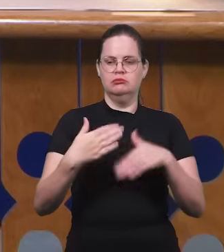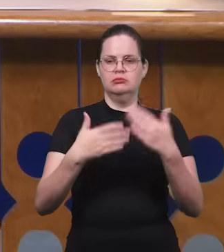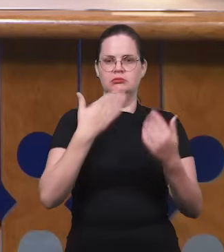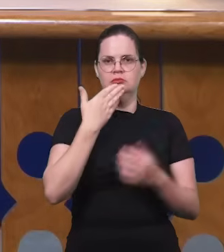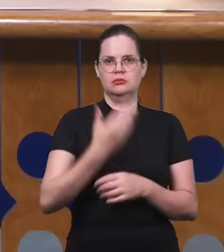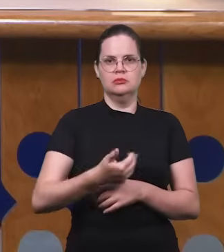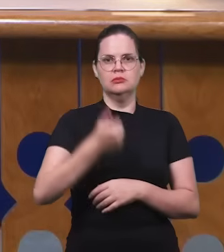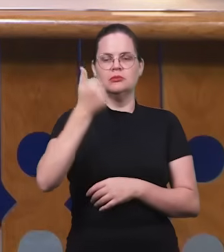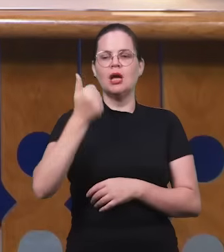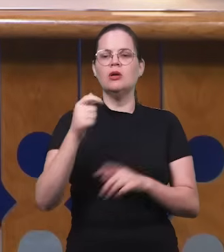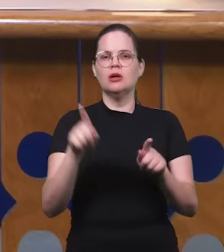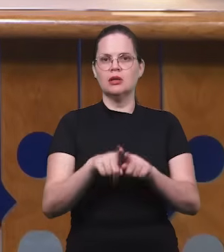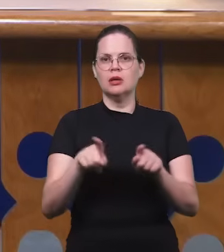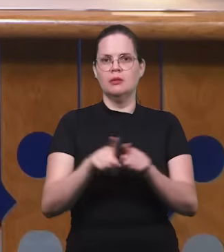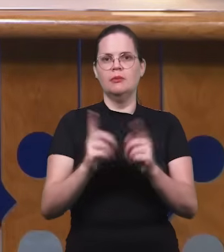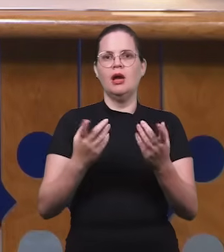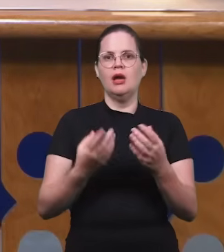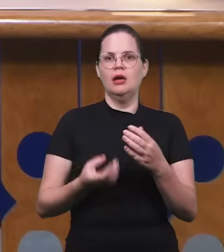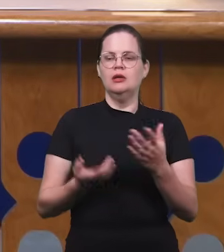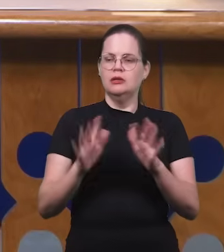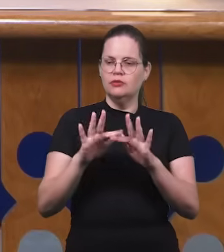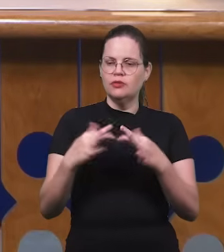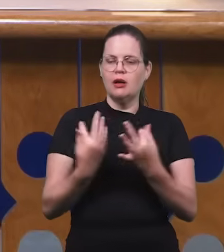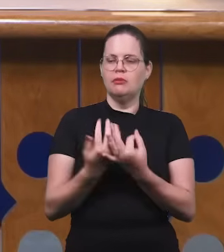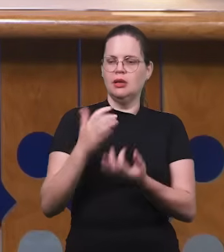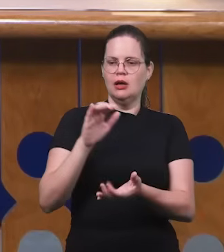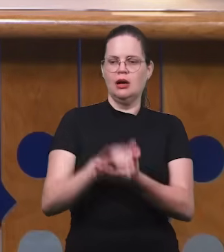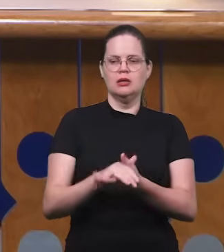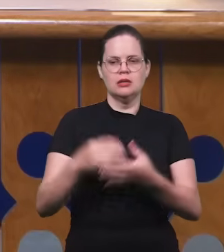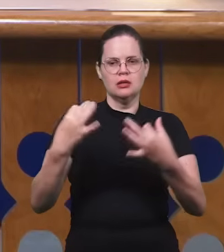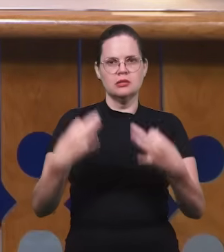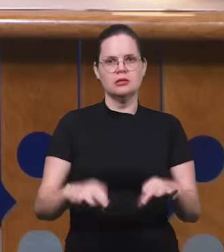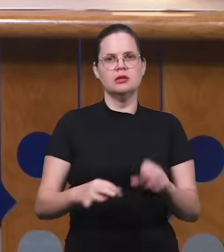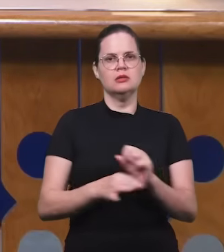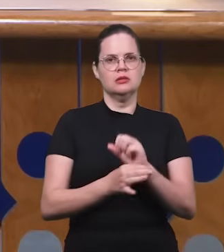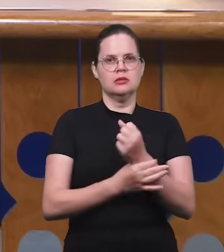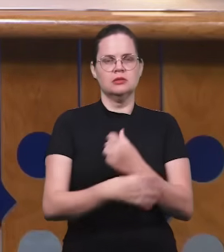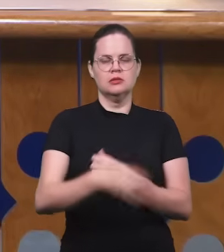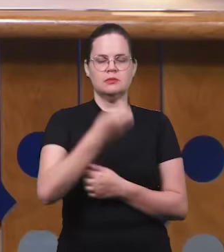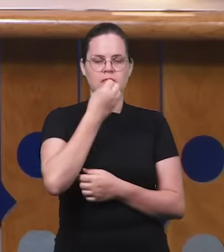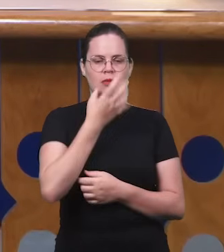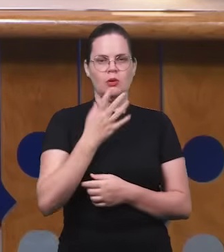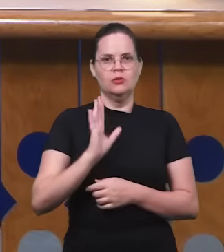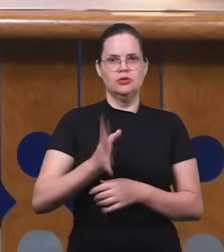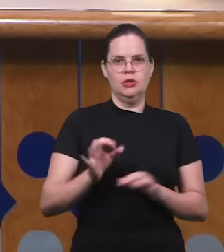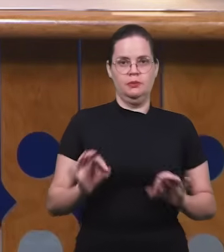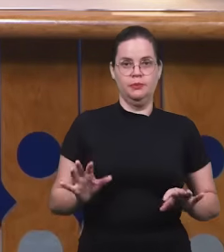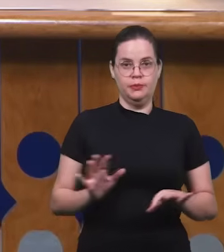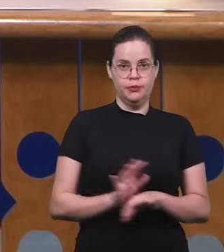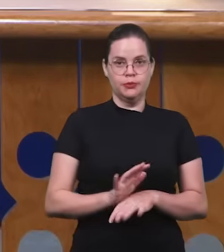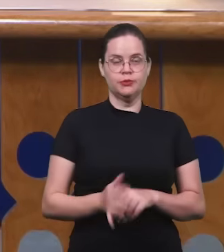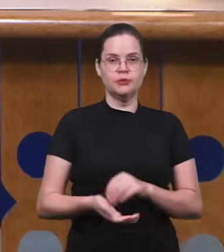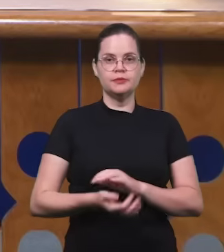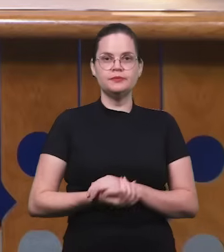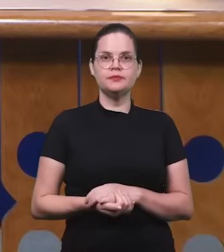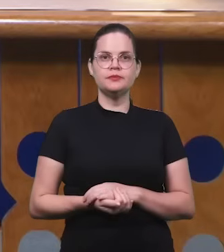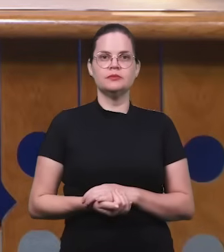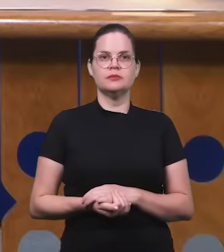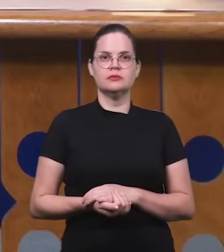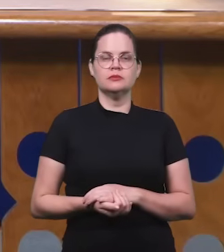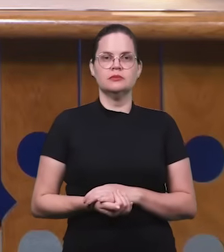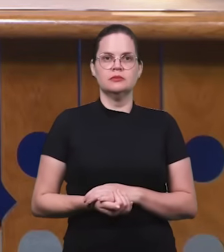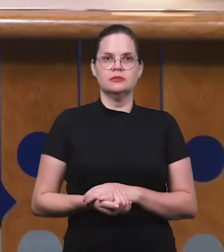dirigir uma família e estar seguros, estar bem preparados e experientes. Há